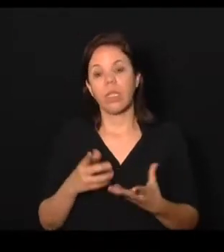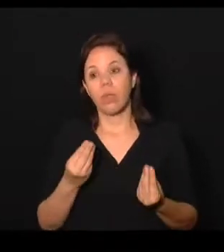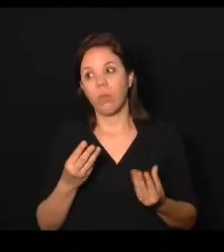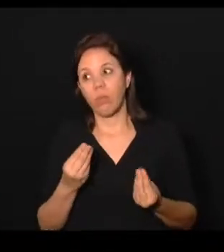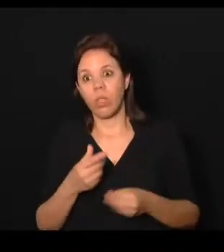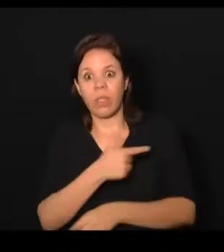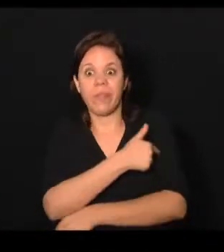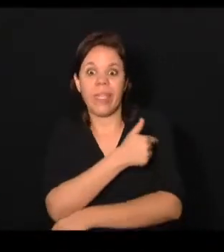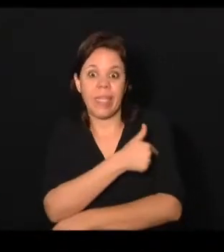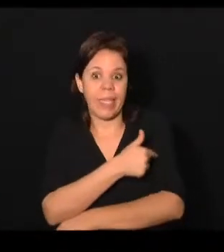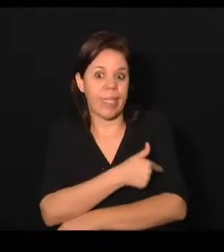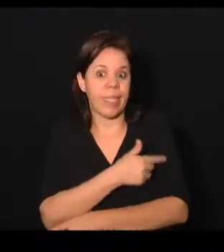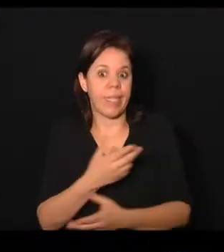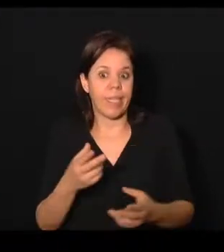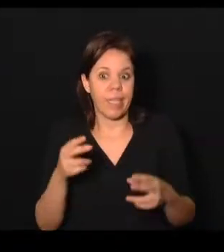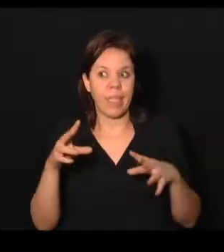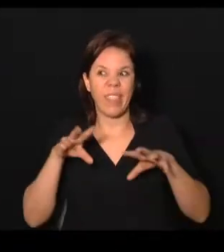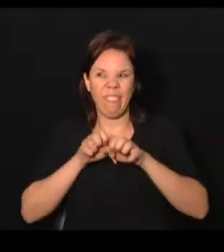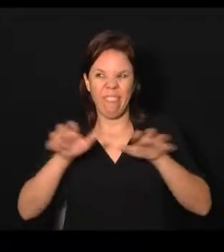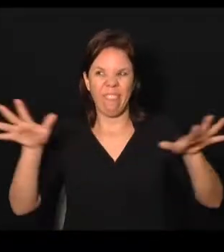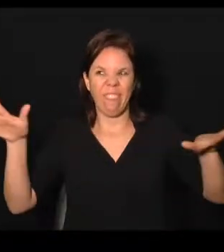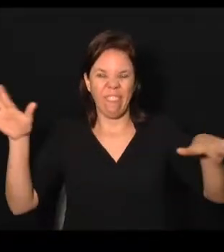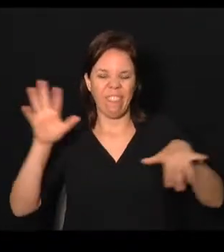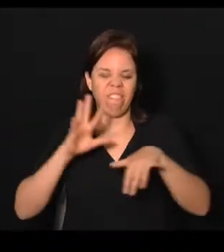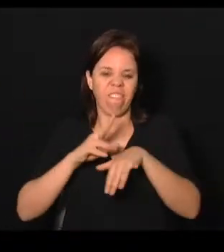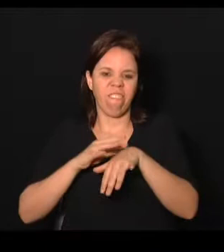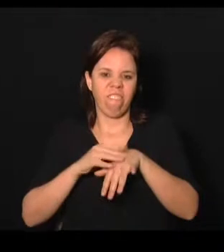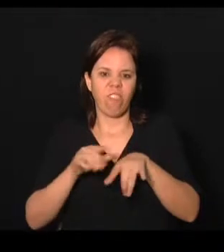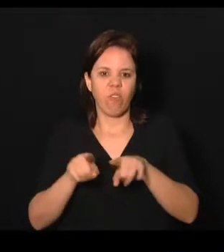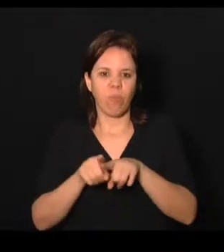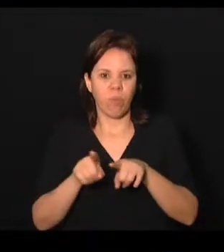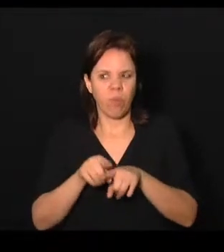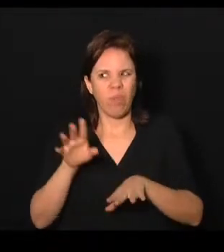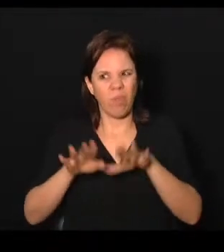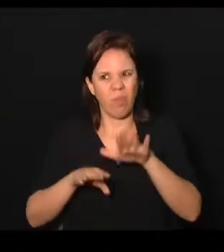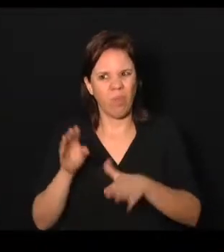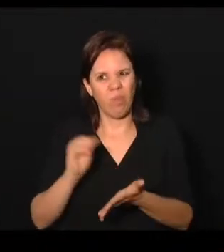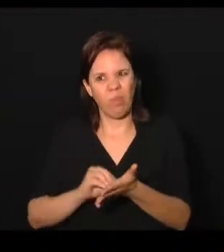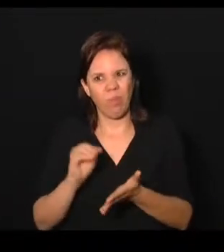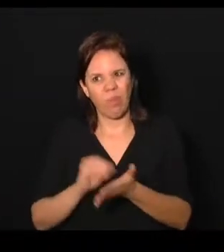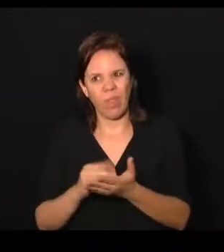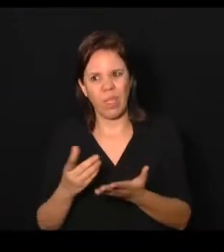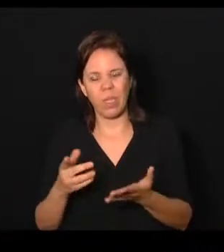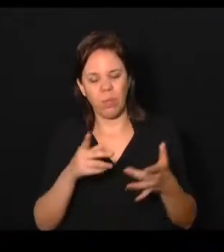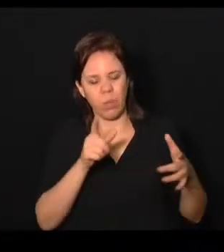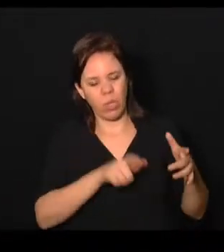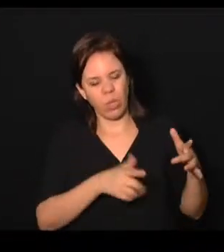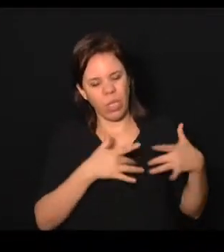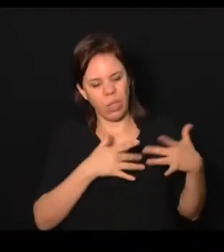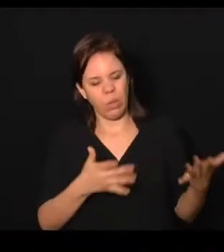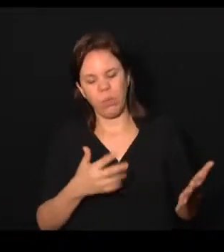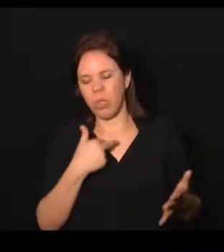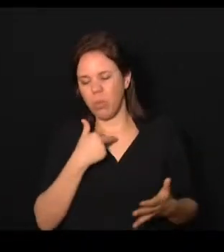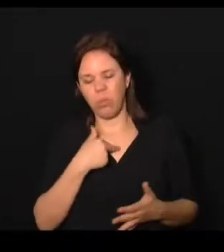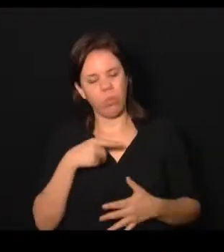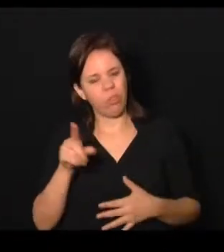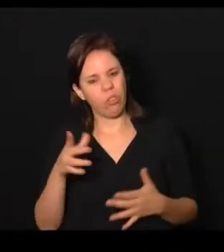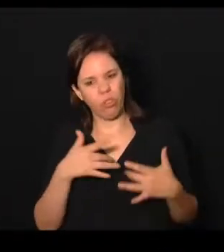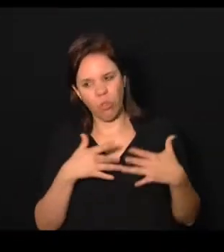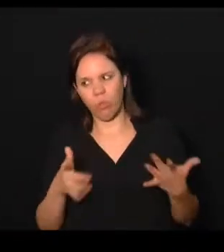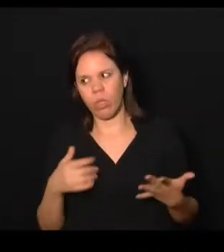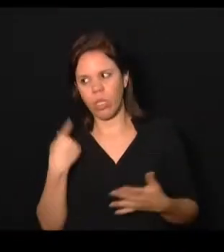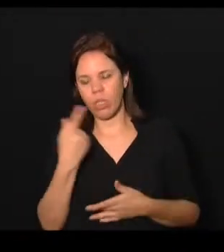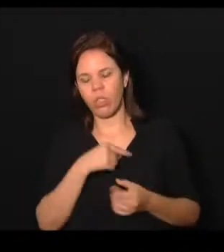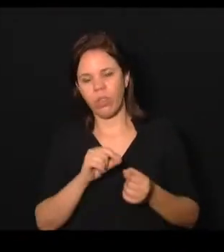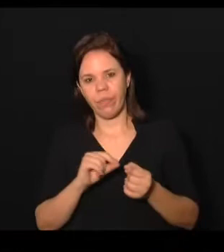gente teve, questões de epidemia, que compromete o fluxo de doadores. Às vezes a pessoa quer doar, mas ela não pode doar, né? E aí, o que a